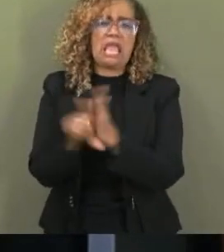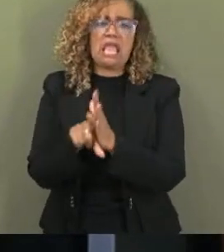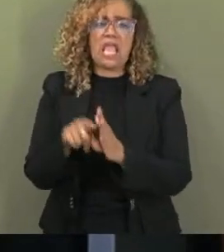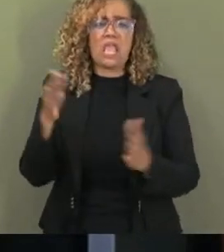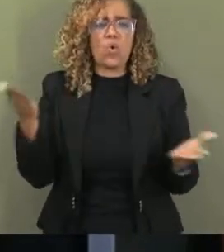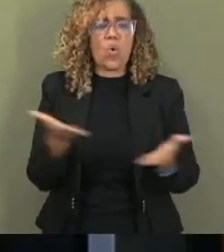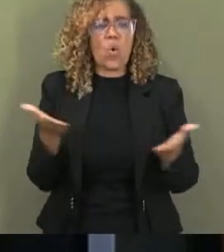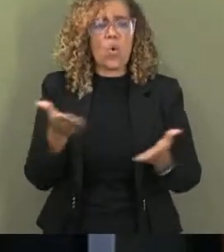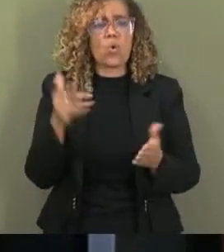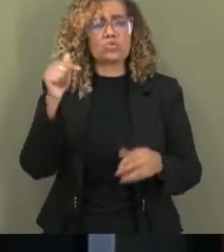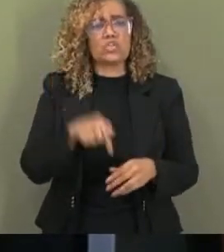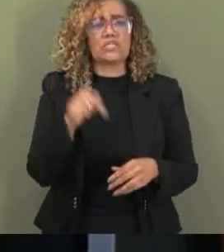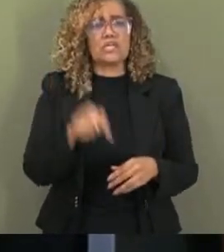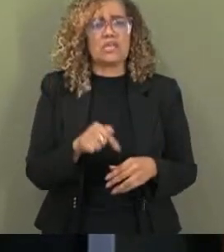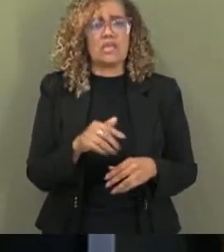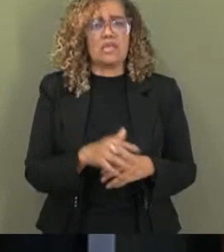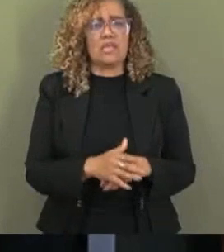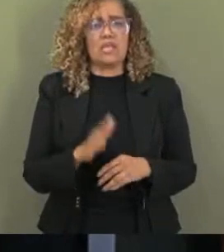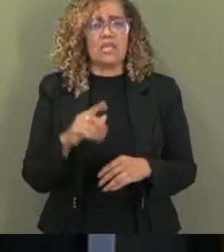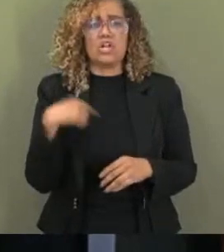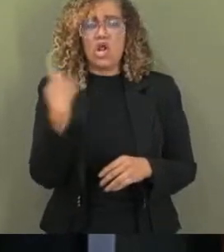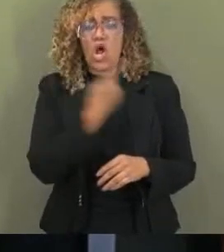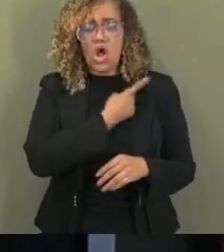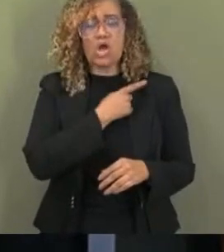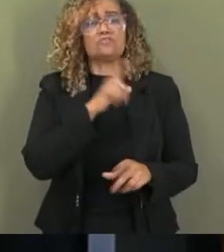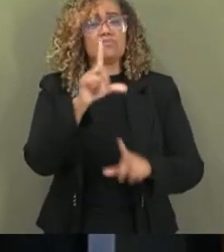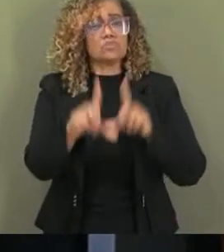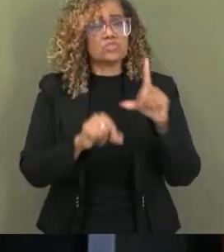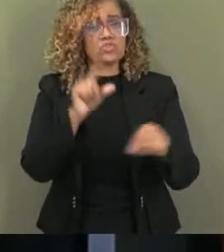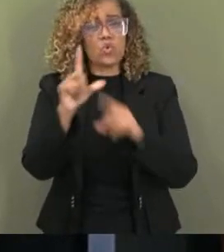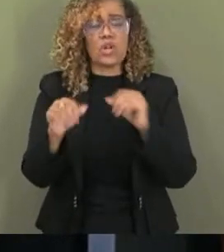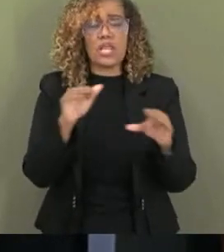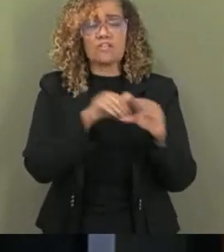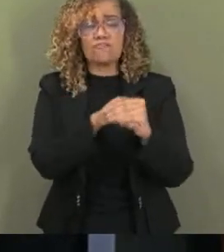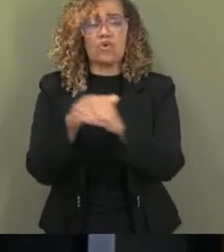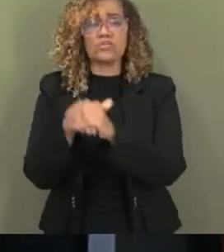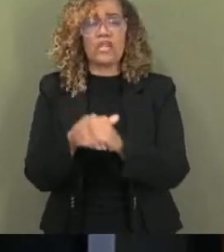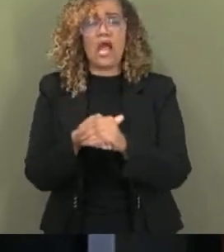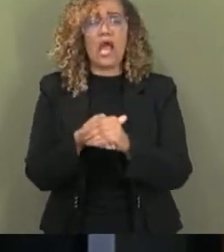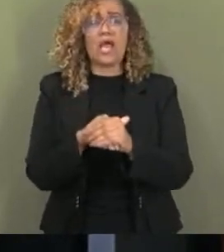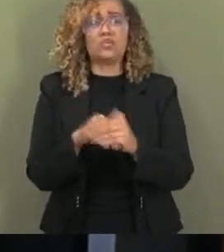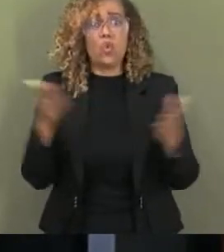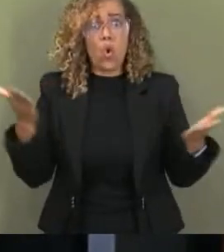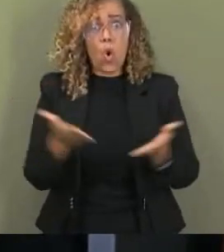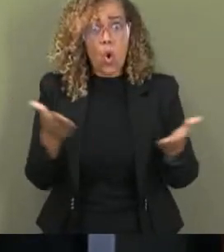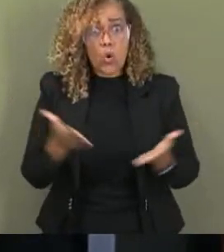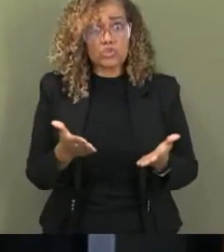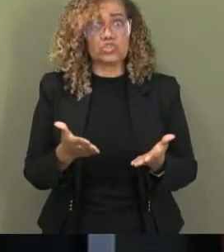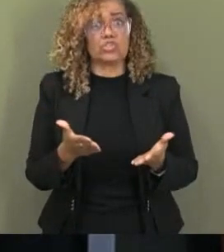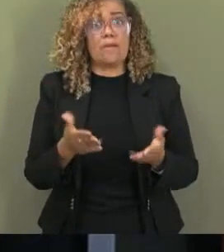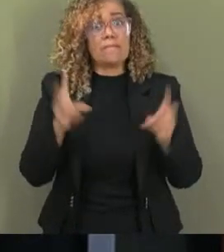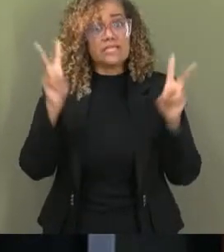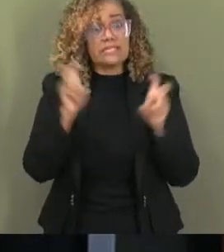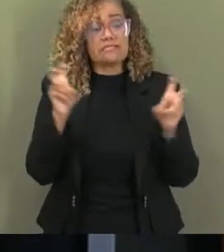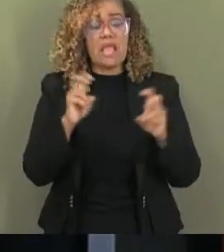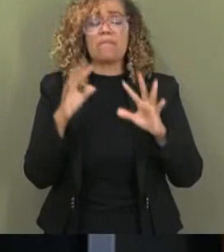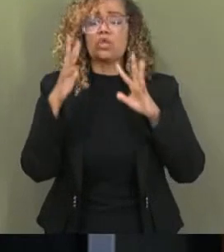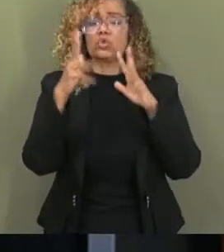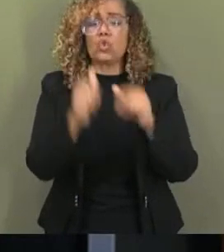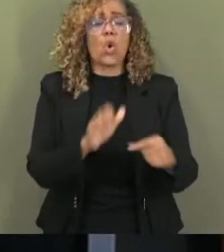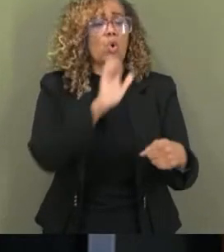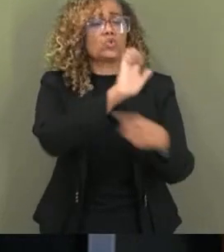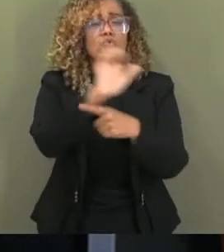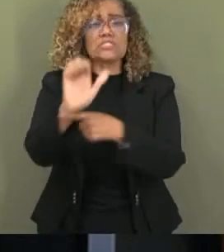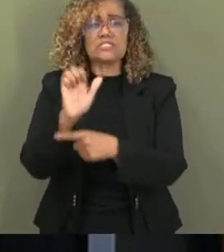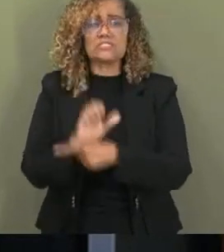casa, que fomos eleitos justamente para isso, pelos brasileiros, todos os estados da federação,